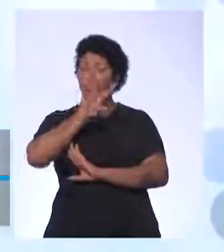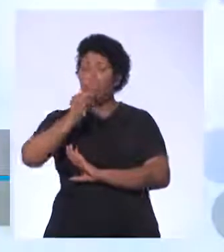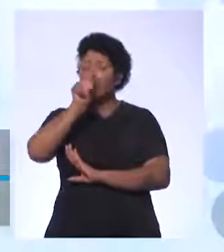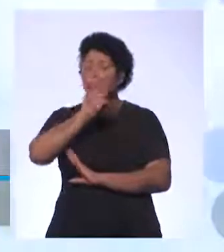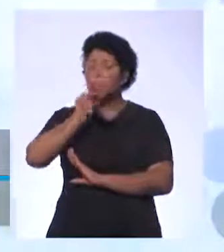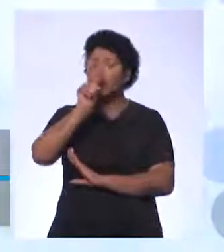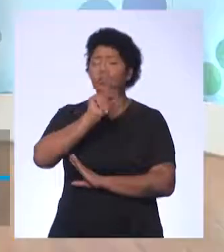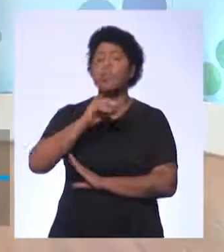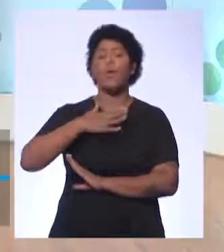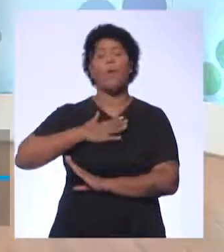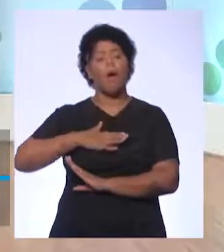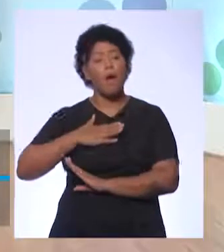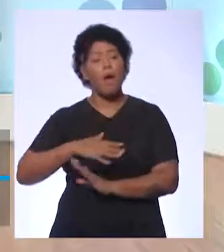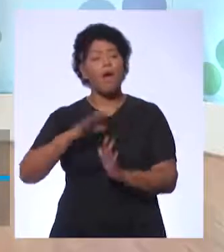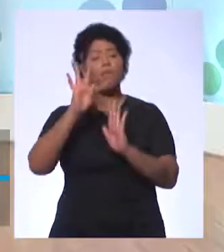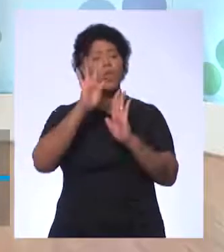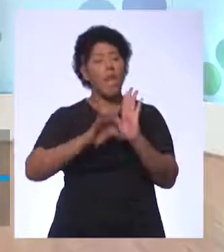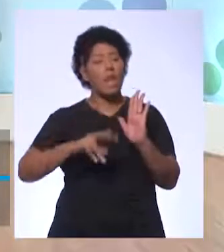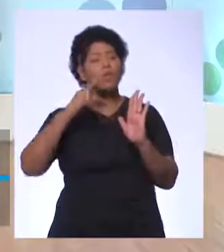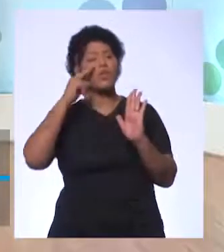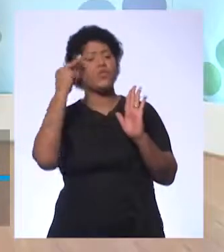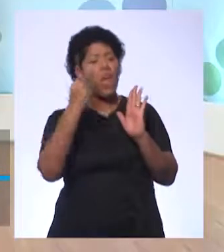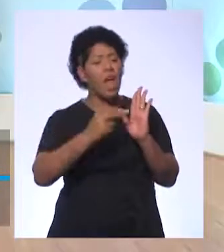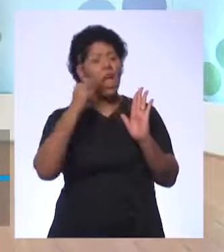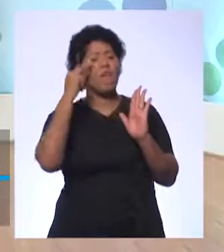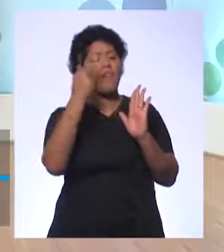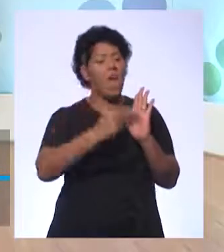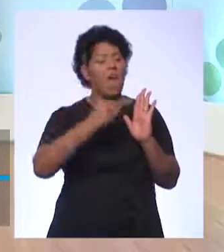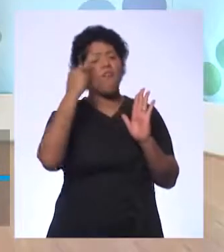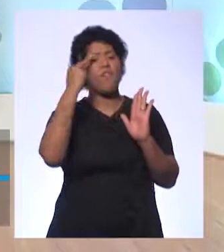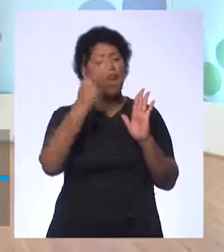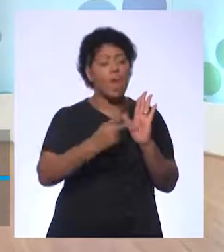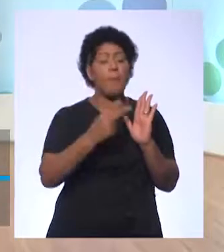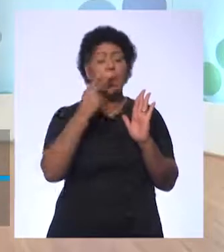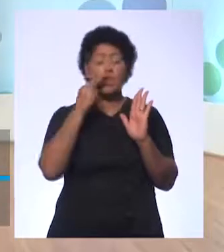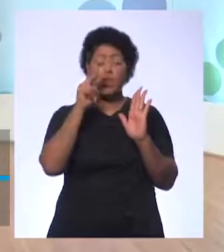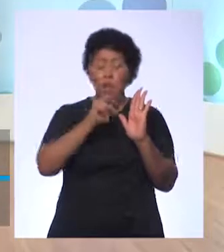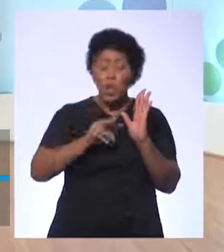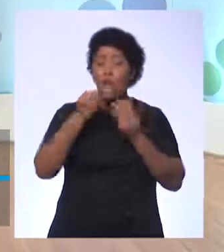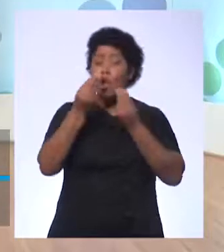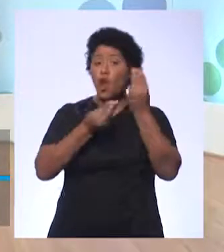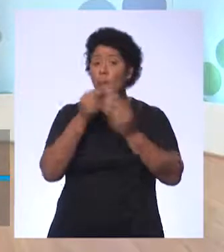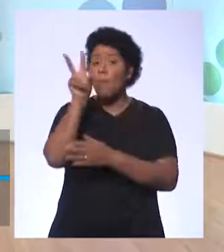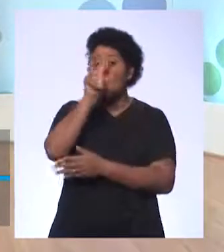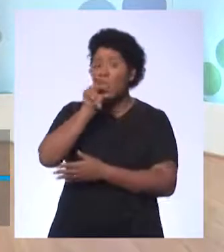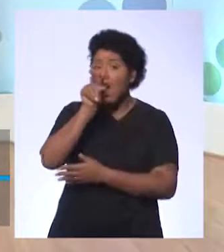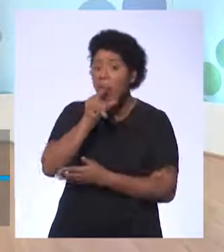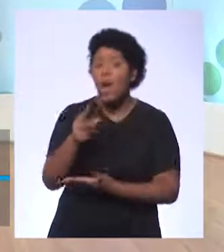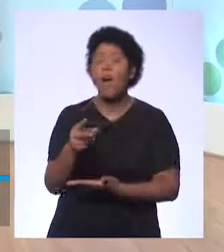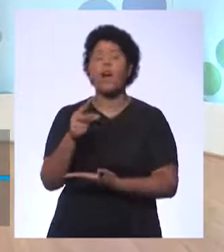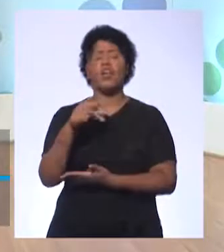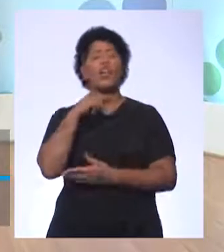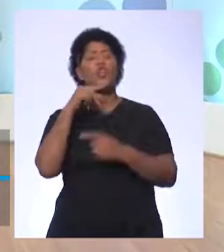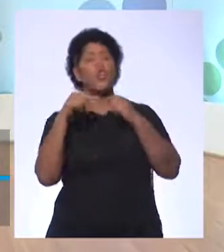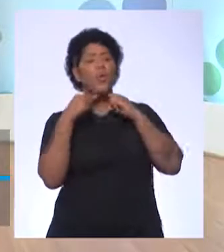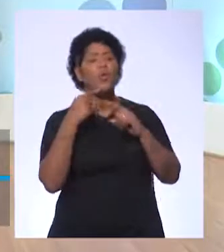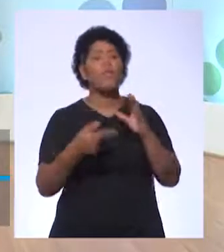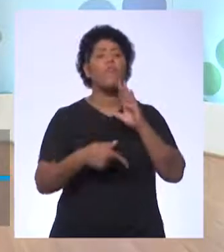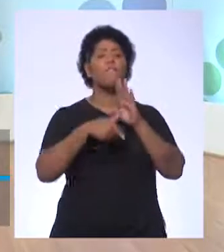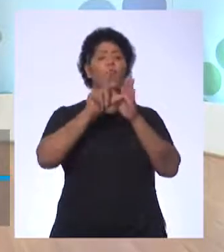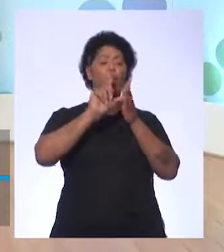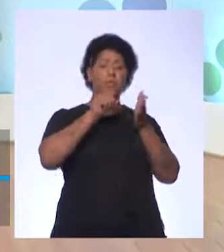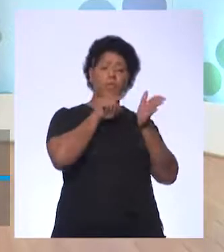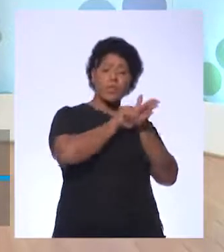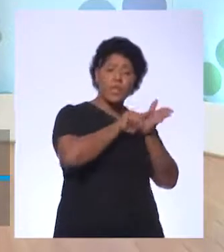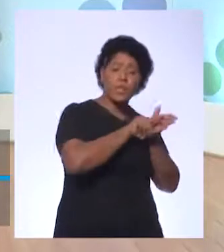ler várias vezes o texto para você saber, né, como falar. Se tiver alguma dúvida, volta, pesquisa. Então, isso é importante